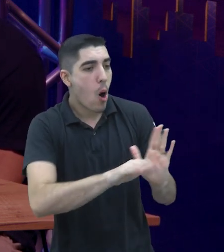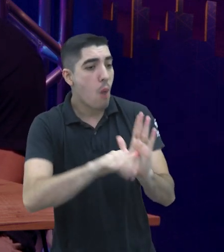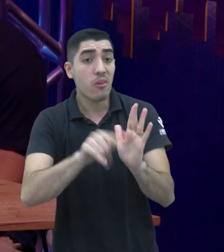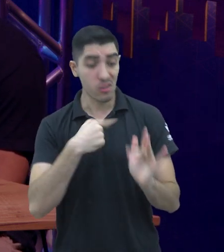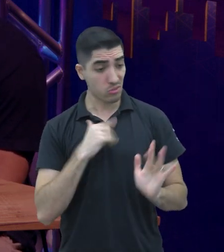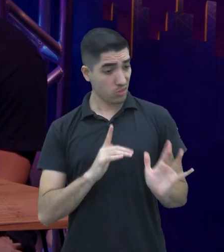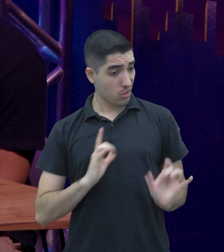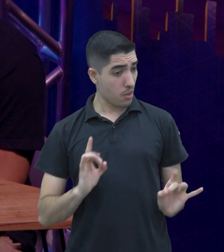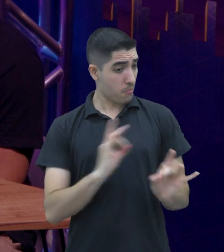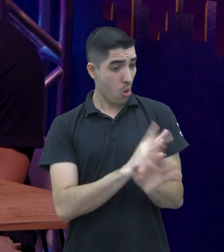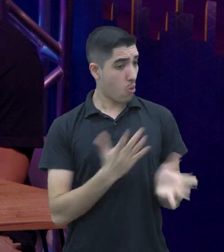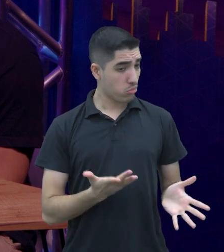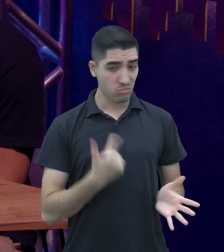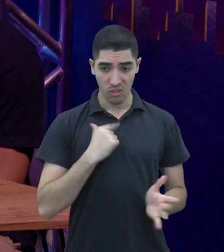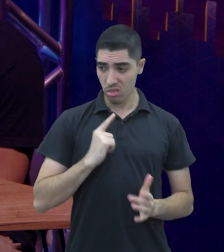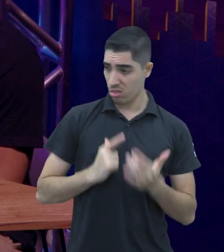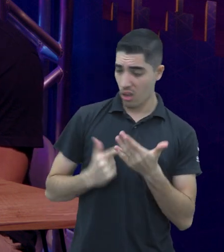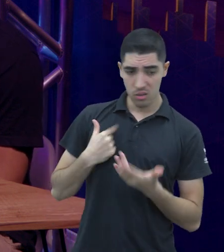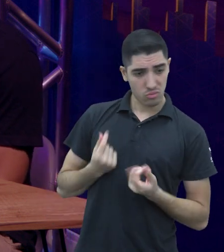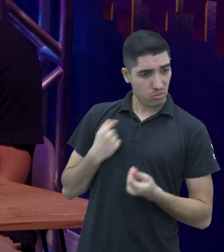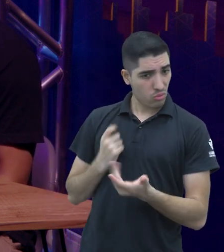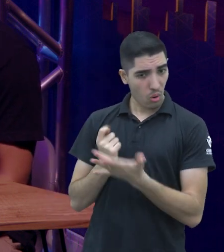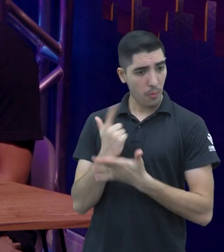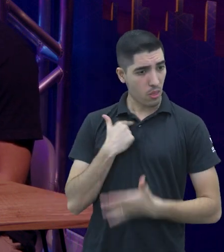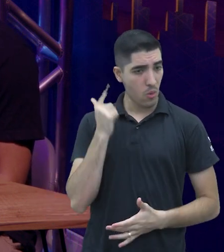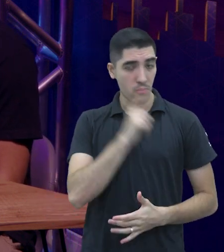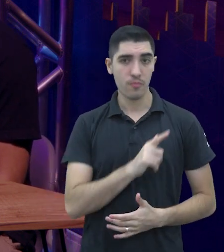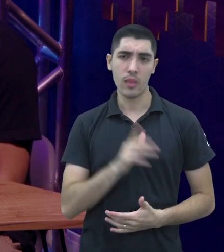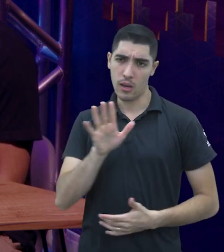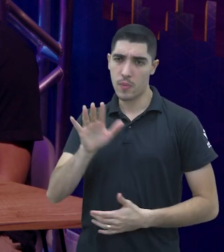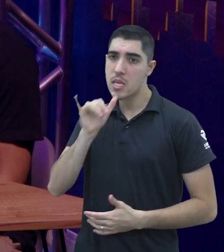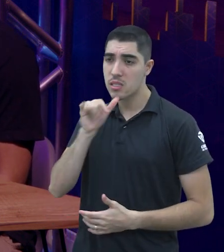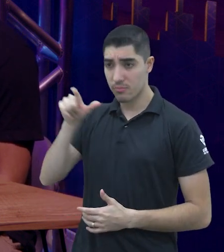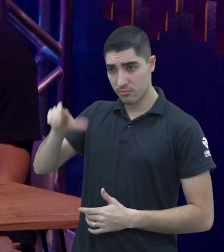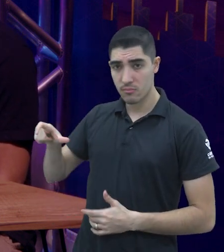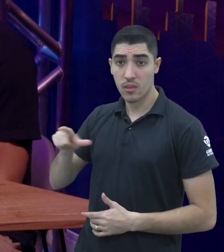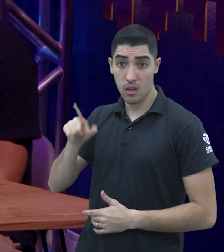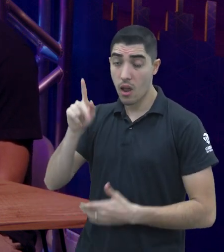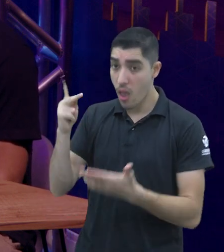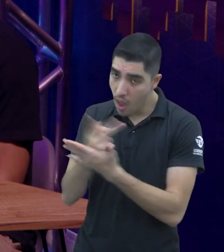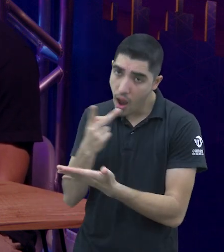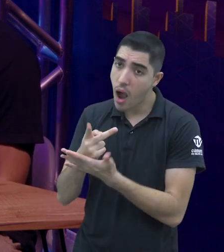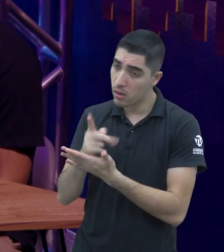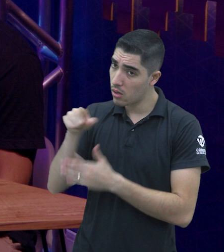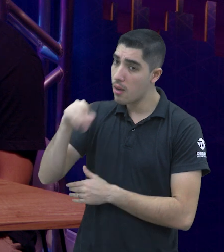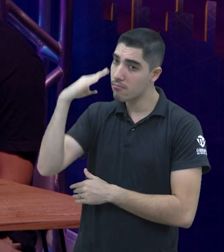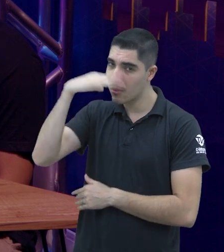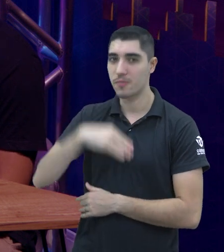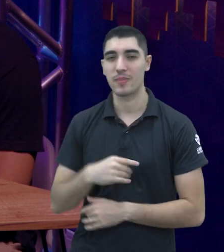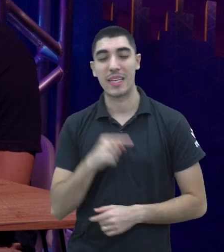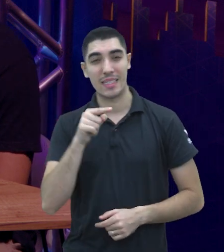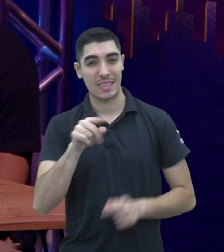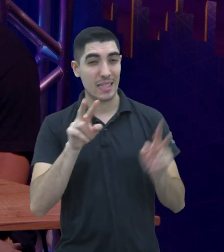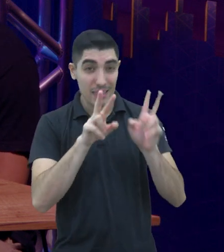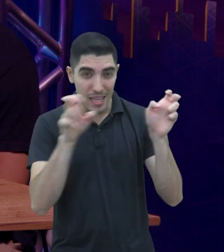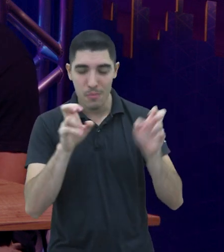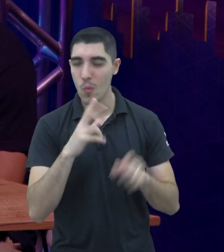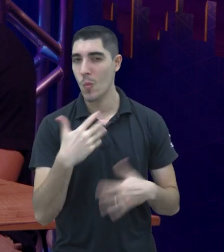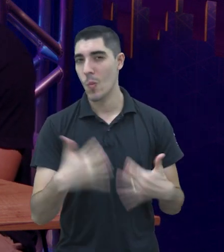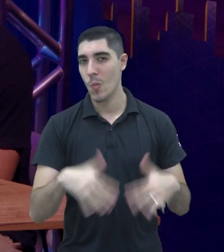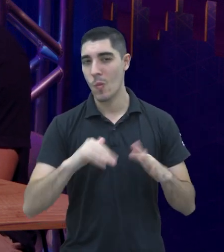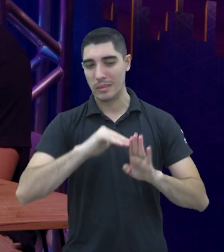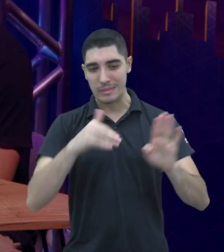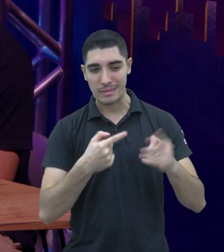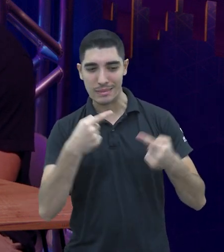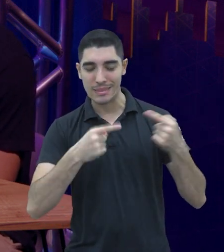tenho isso aqui já, por que eu vou... Por mais que eles sejam errados, sim, são vilões. Né? E claro, essa discussão é muito complexa,